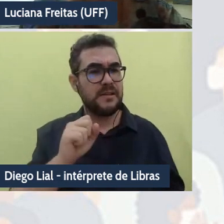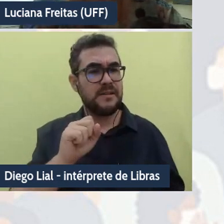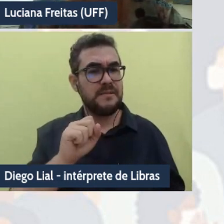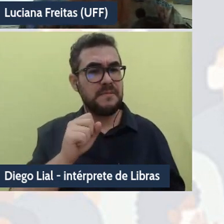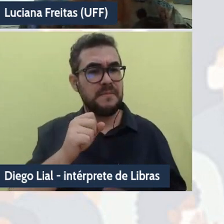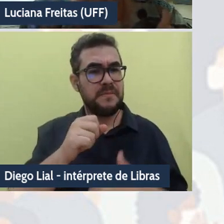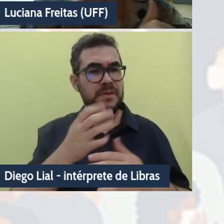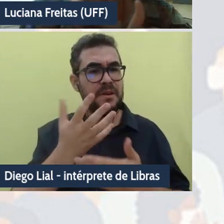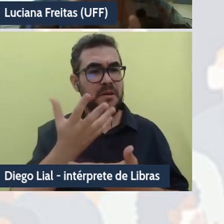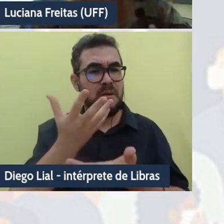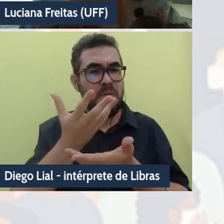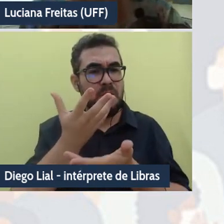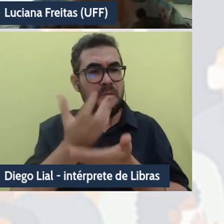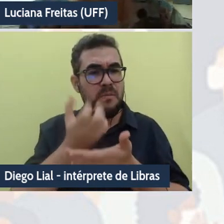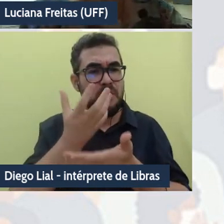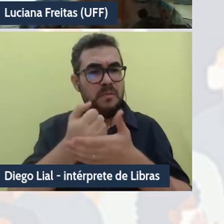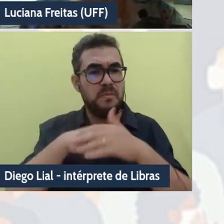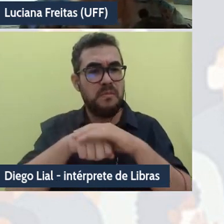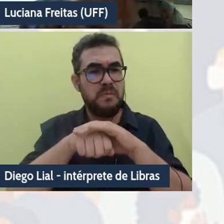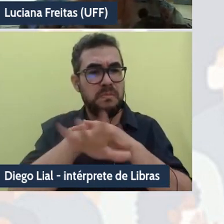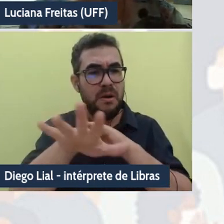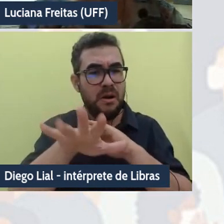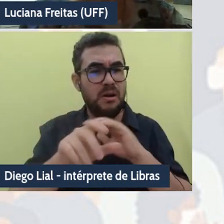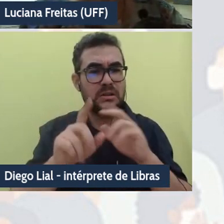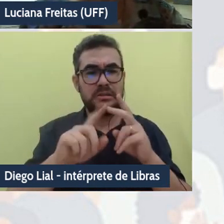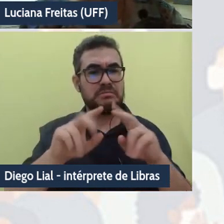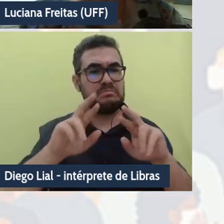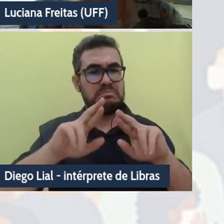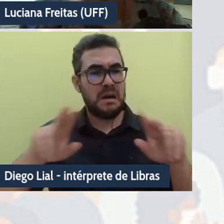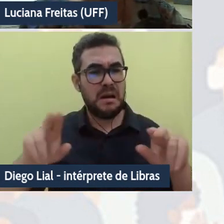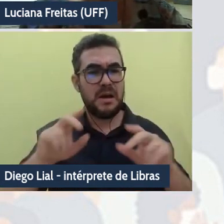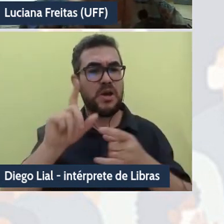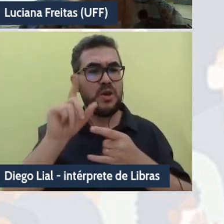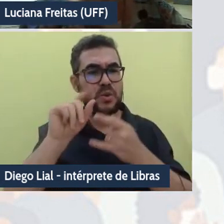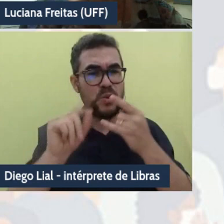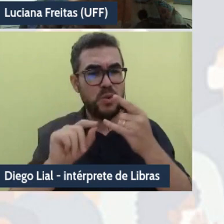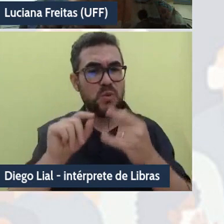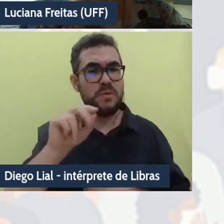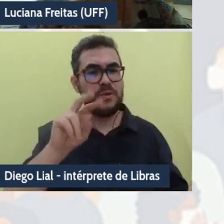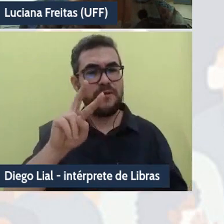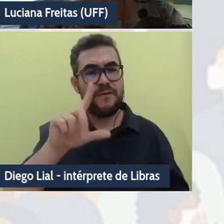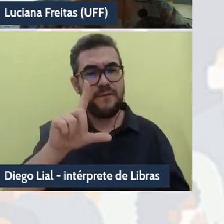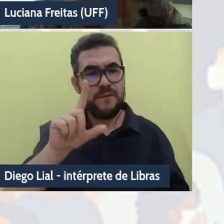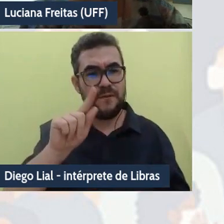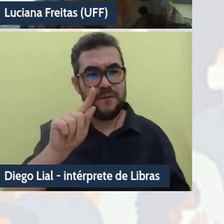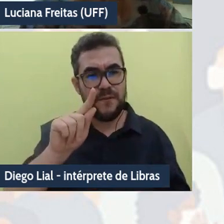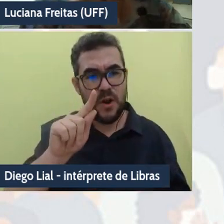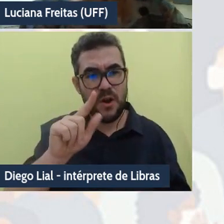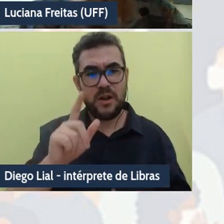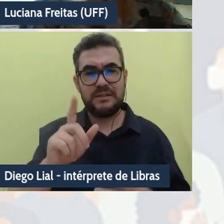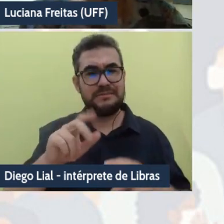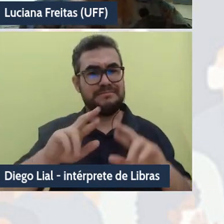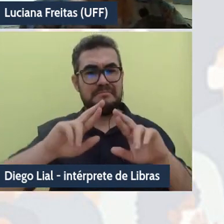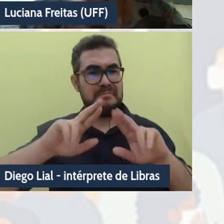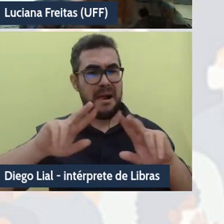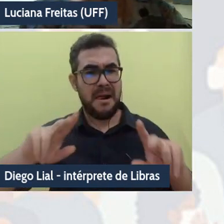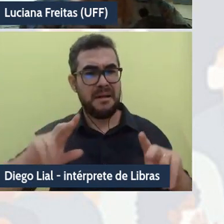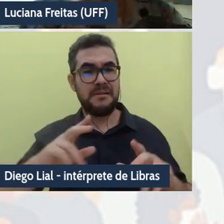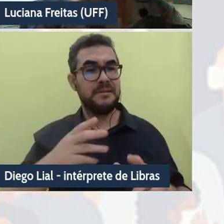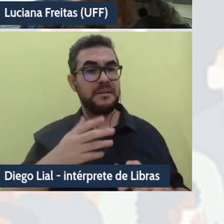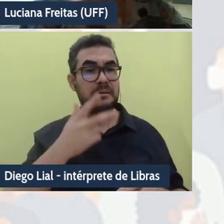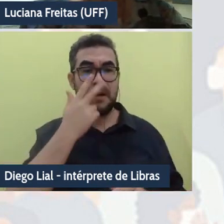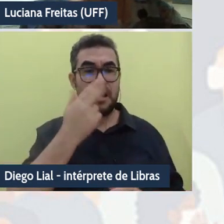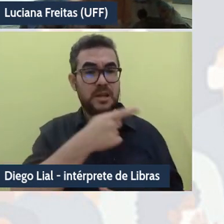podcast, vlog, spot, jingle, né? Booktuber, vlogger, web 2.0, né? Tudo isso